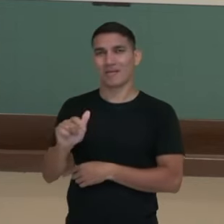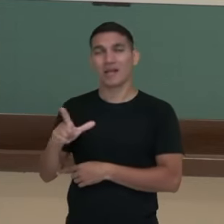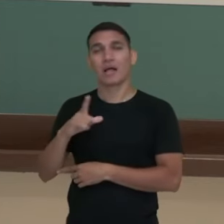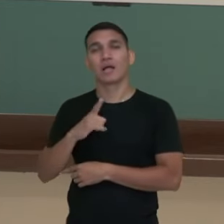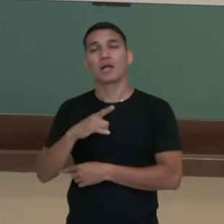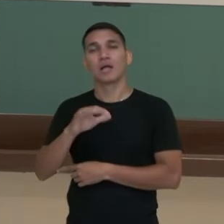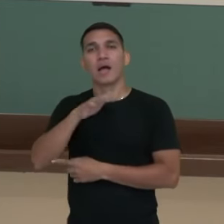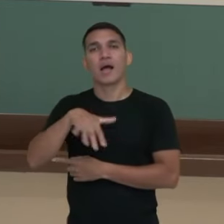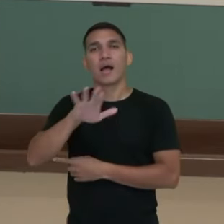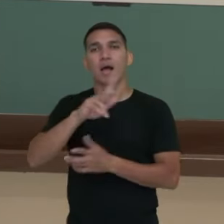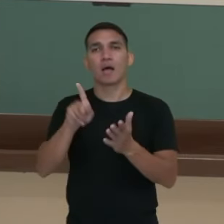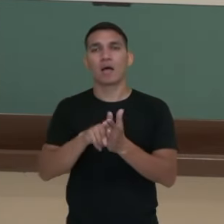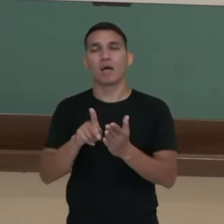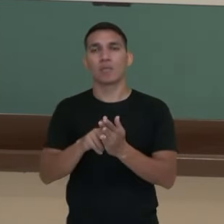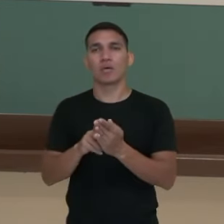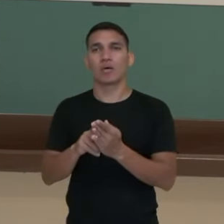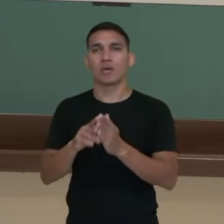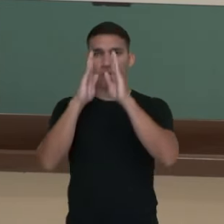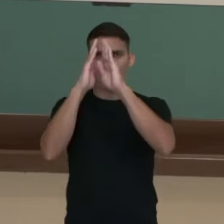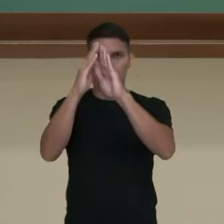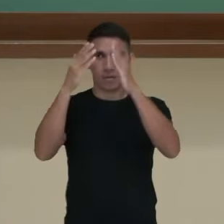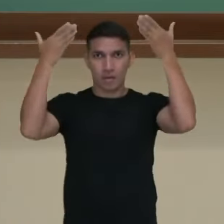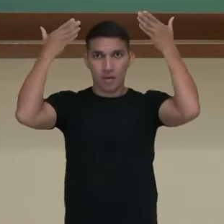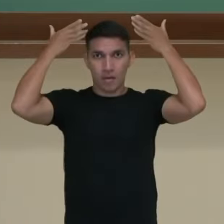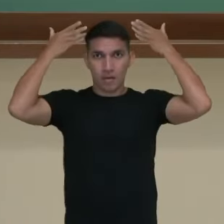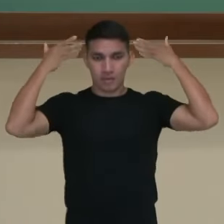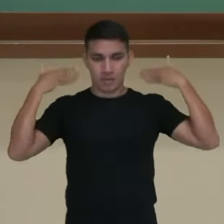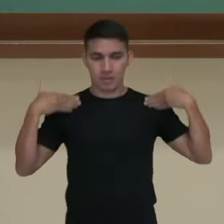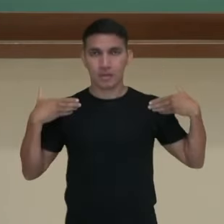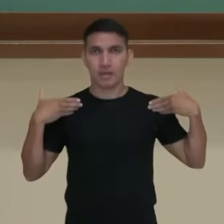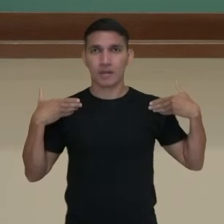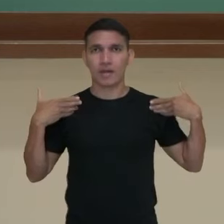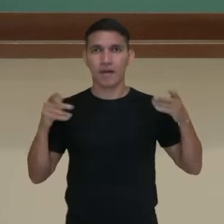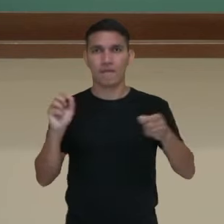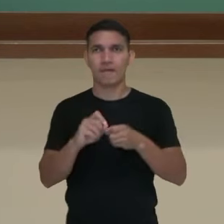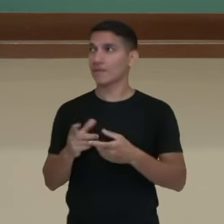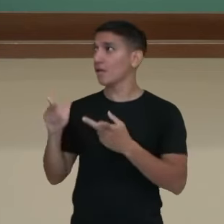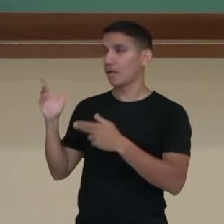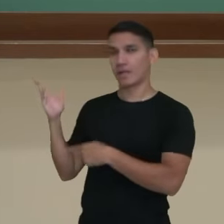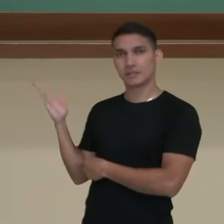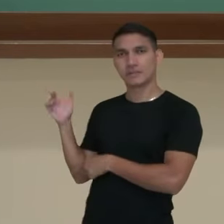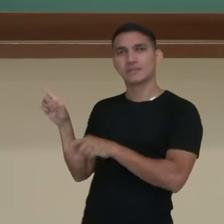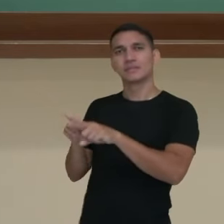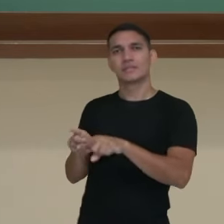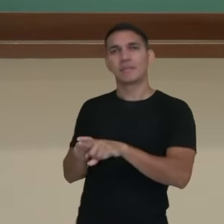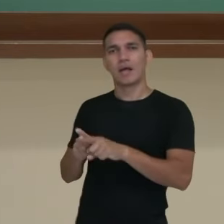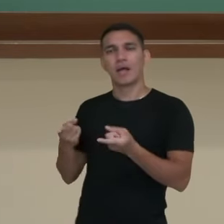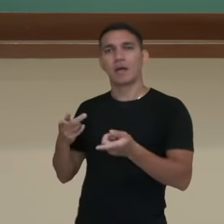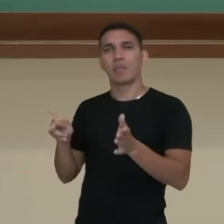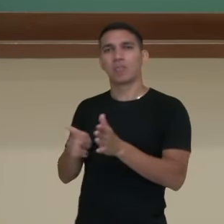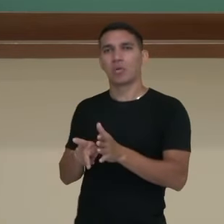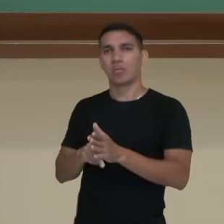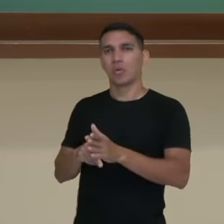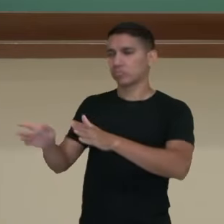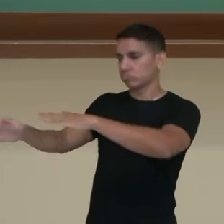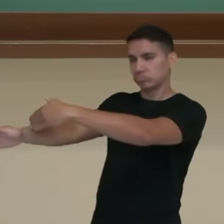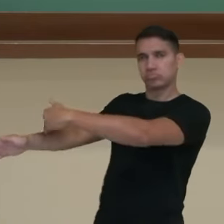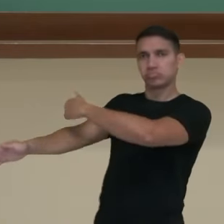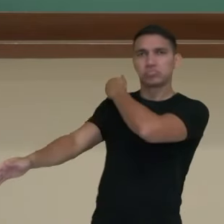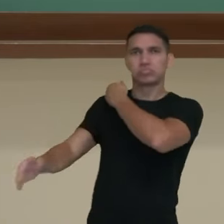que passa aqui, como se nós estivéssemos abrindo o braço, né? Esse plano que passa por cima dos meus braços, tá